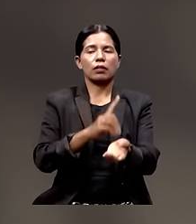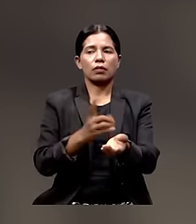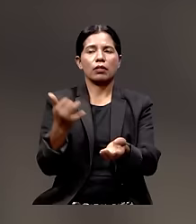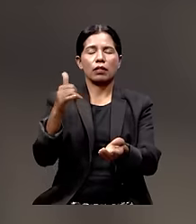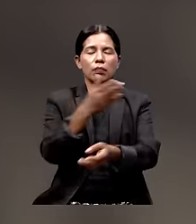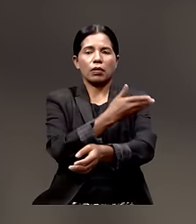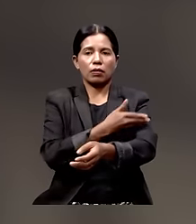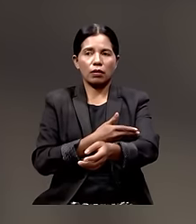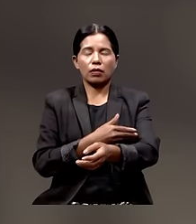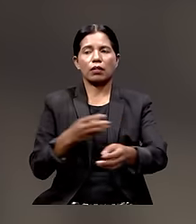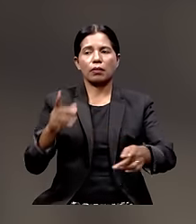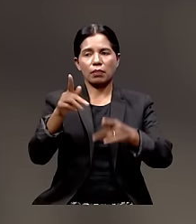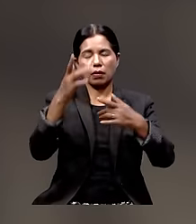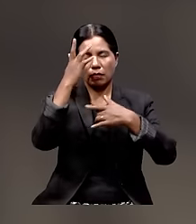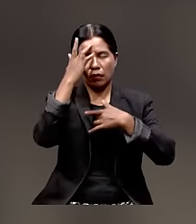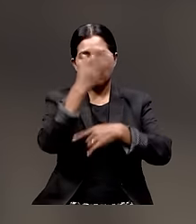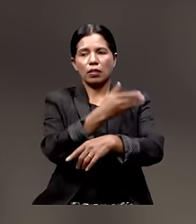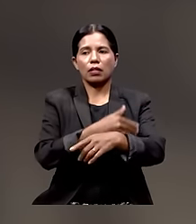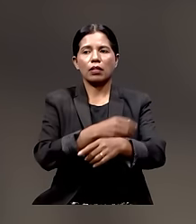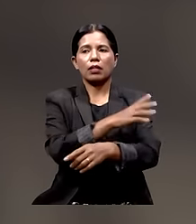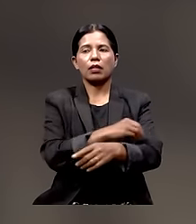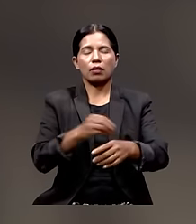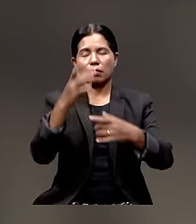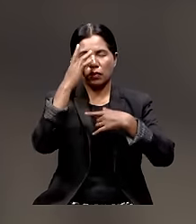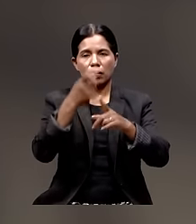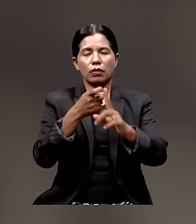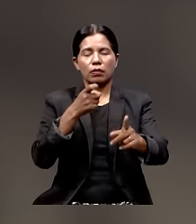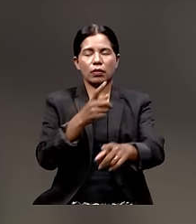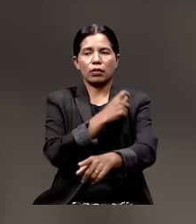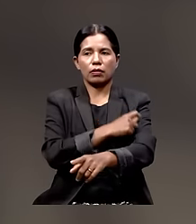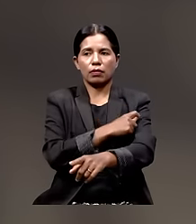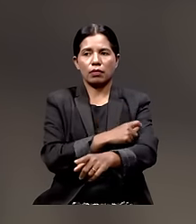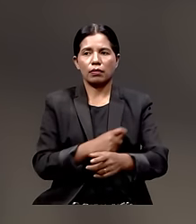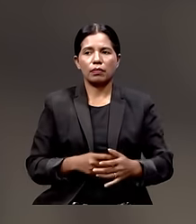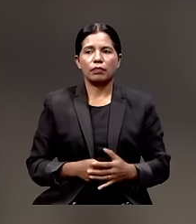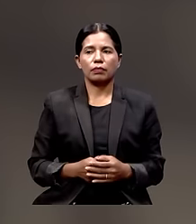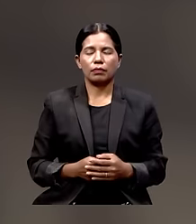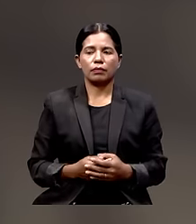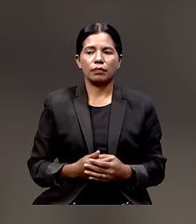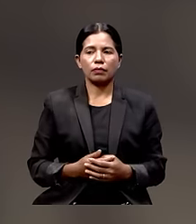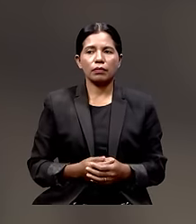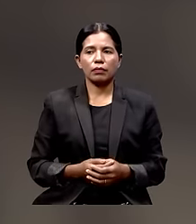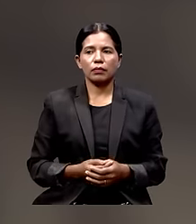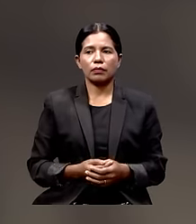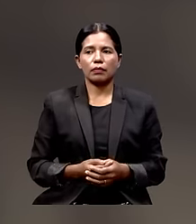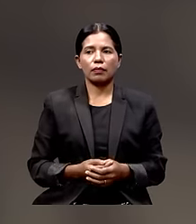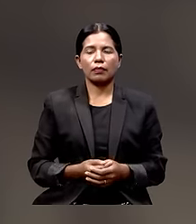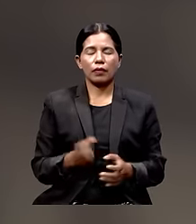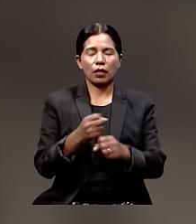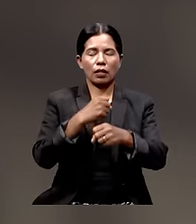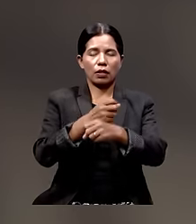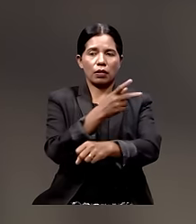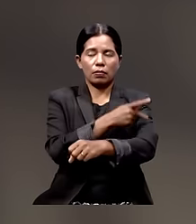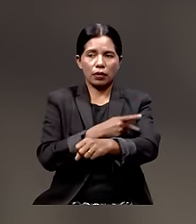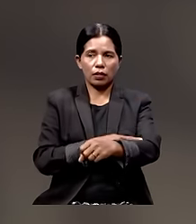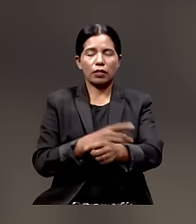operação ba paciente nia liman karuk, ne be sofre husi moras tumor. foi na operação